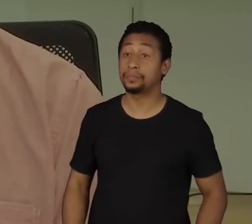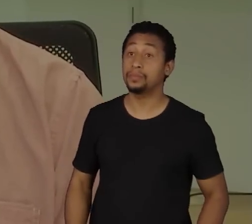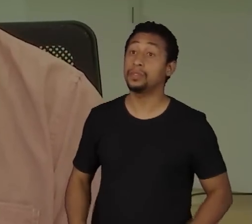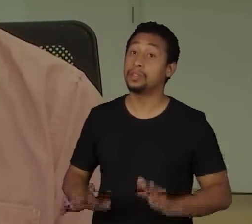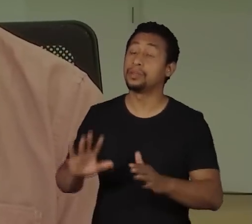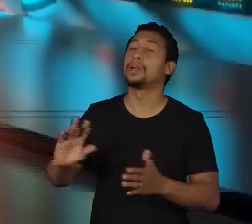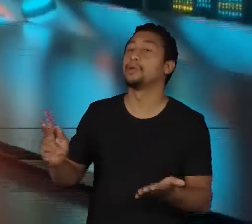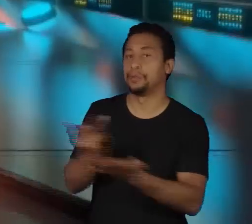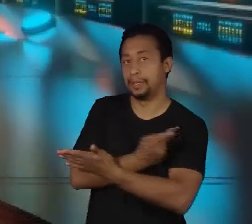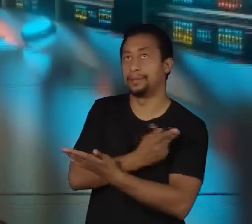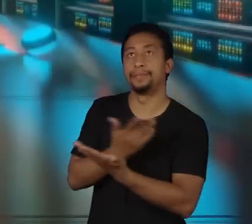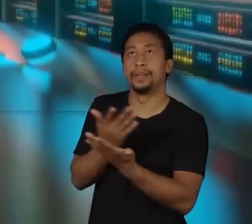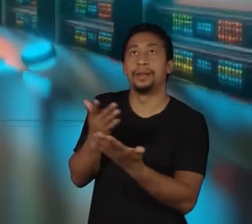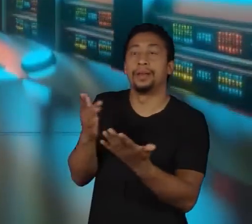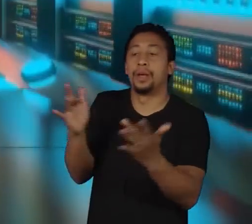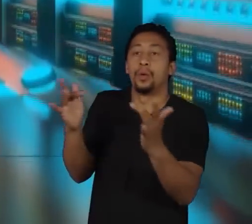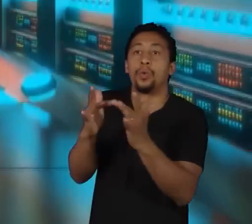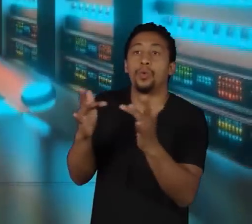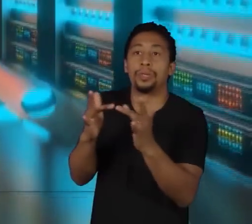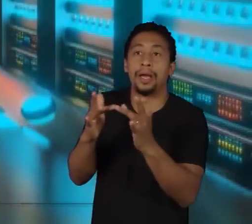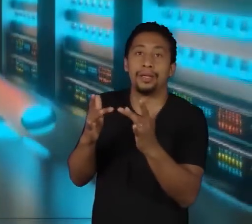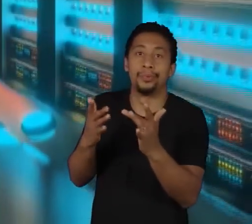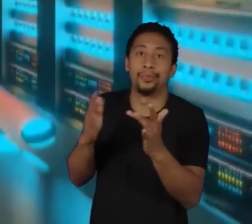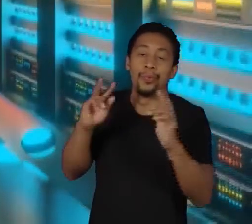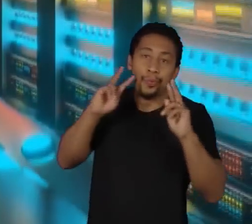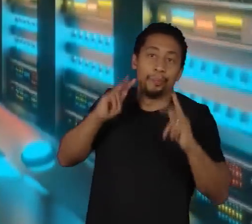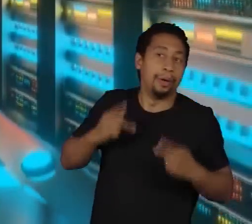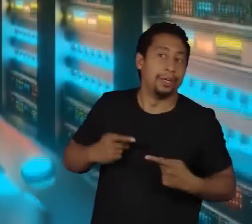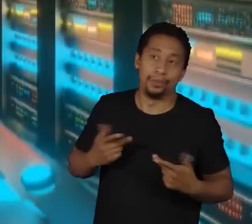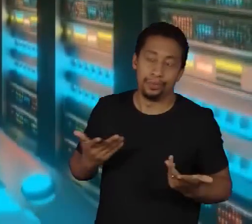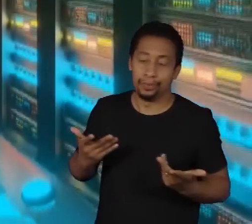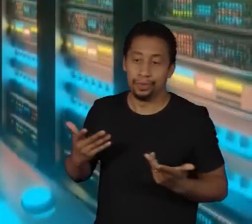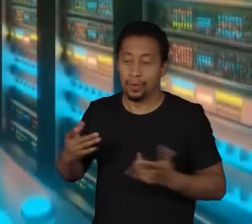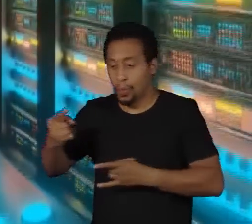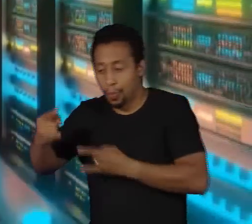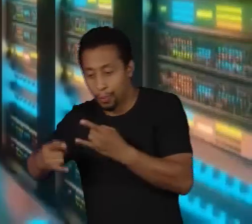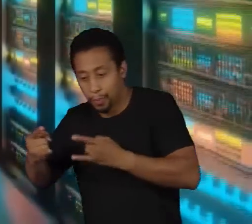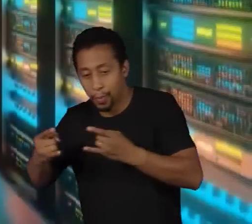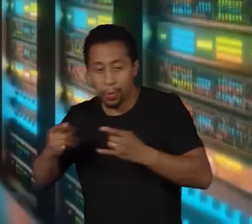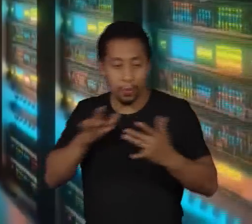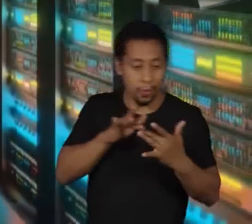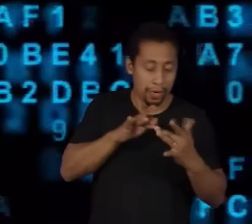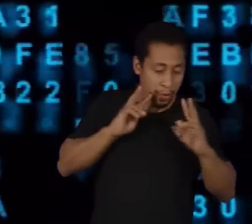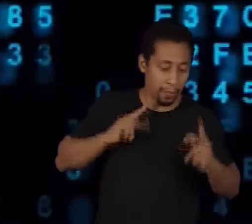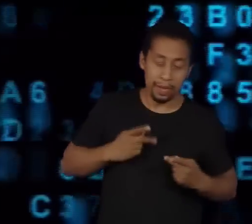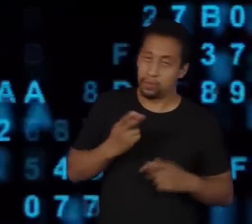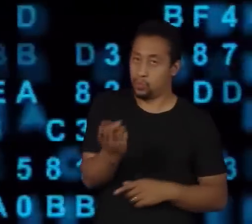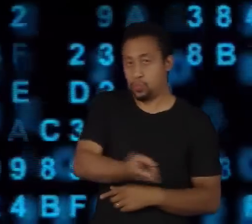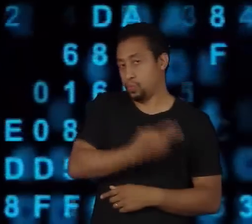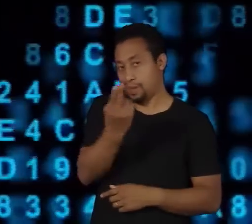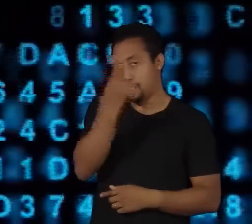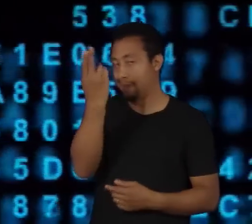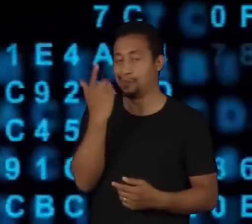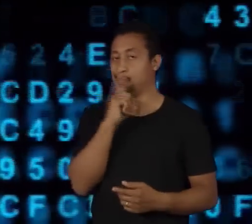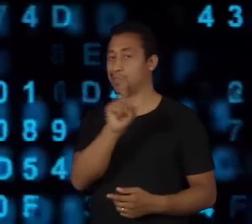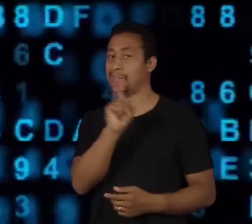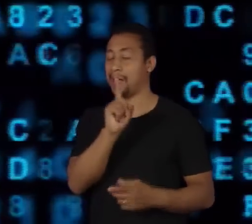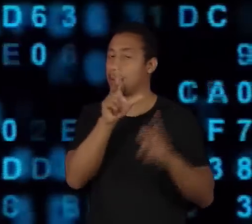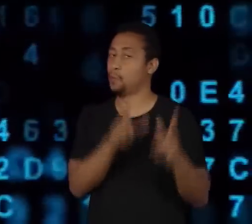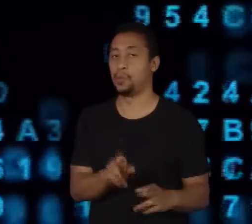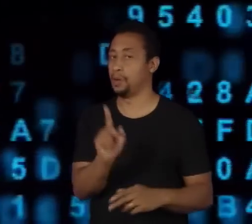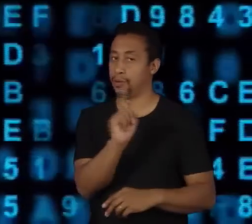um contato pessoal que dificilmente uma máquina vai conseguir reproduzir. A gente mesmo não vai querer, de fato, que